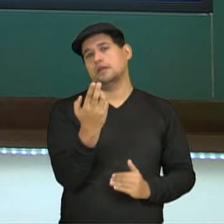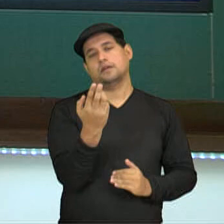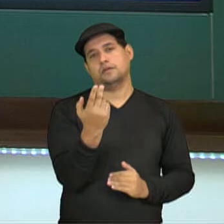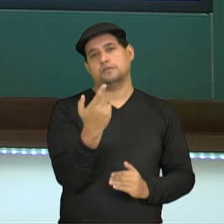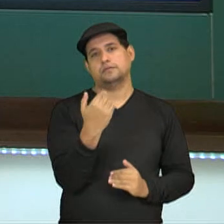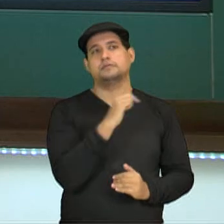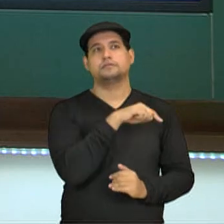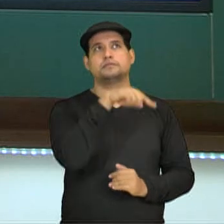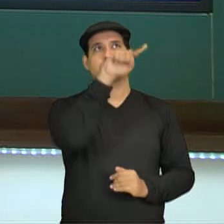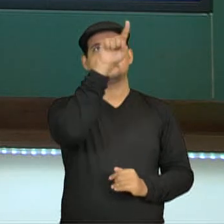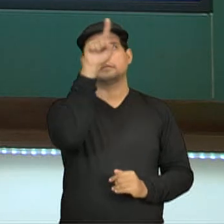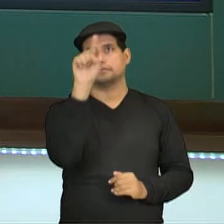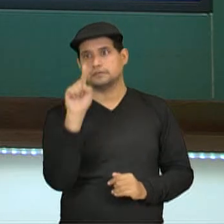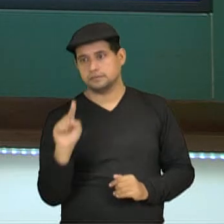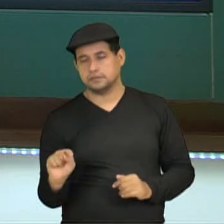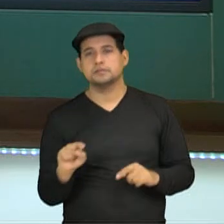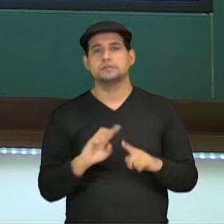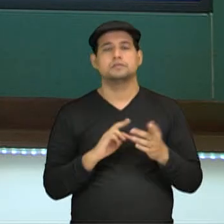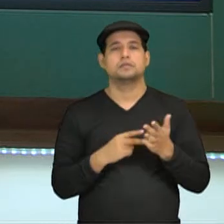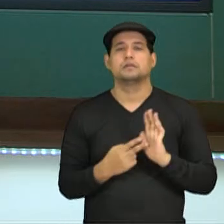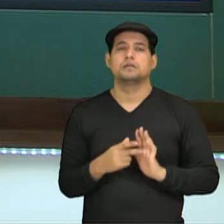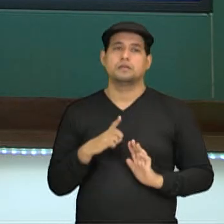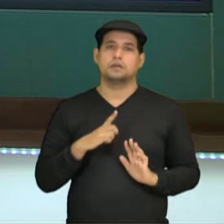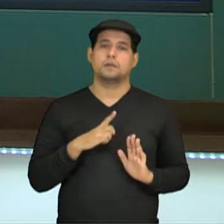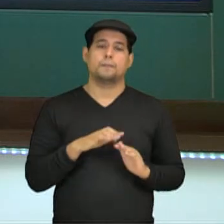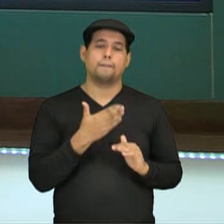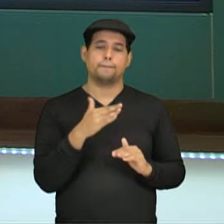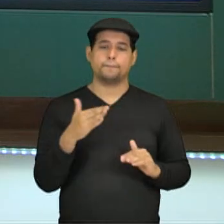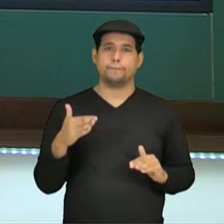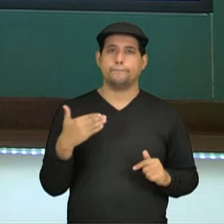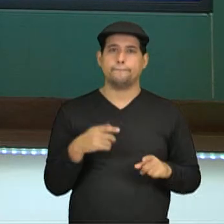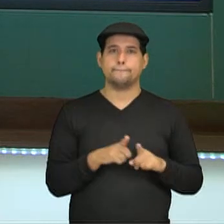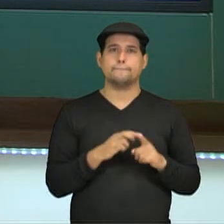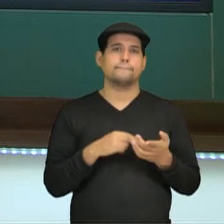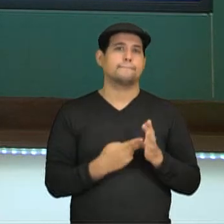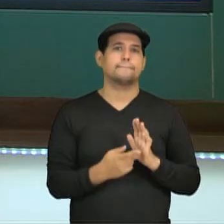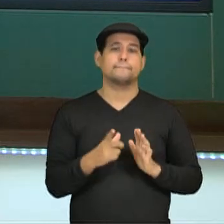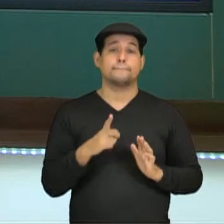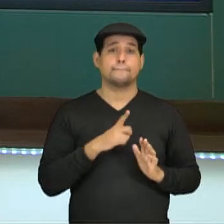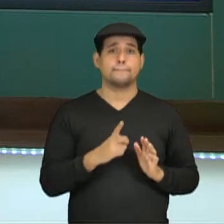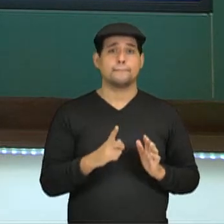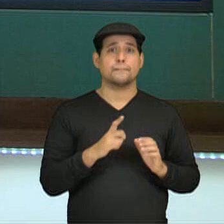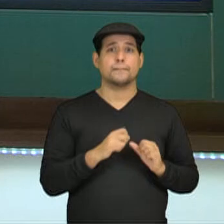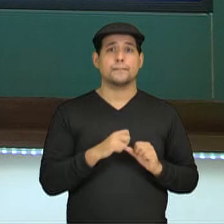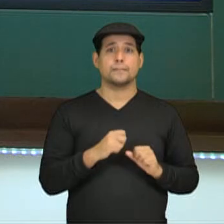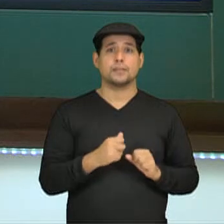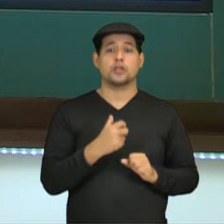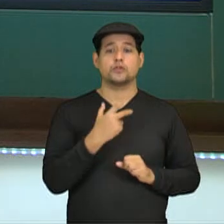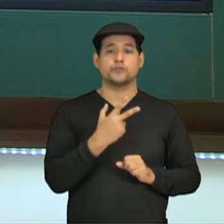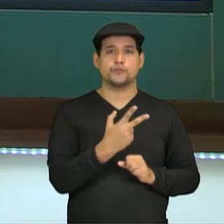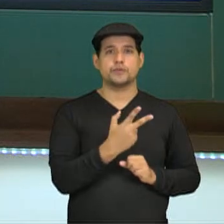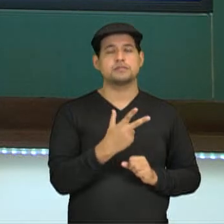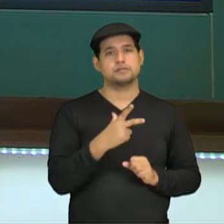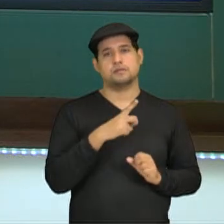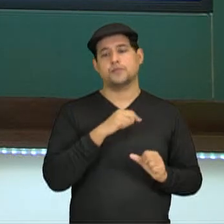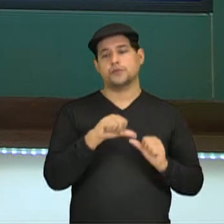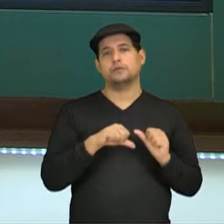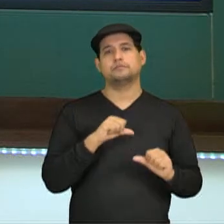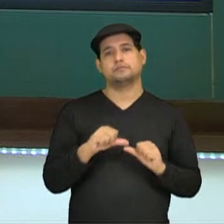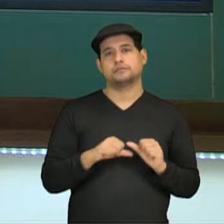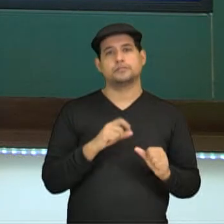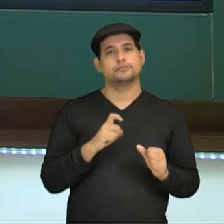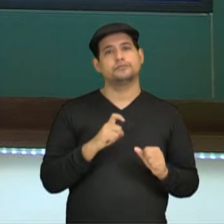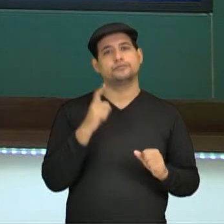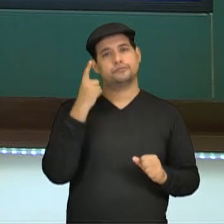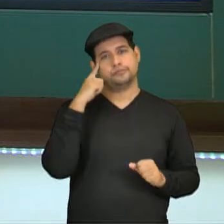temperatura subiu e desceu. Então, entre esse intervalo de temperatura, ela passou 2 vezes durante o dia